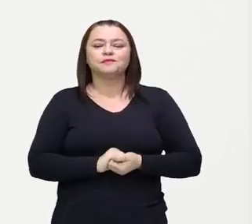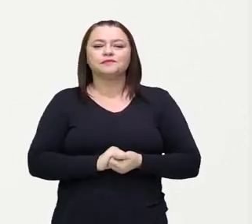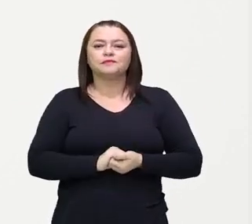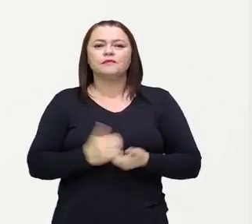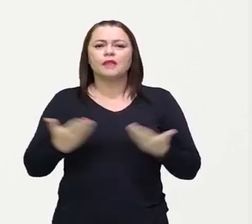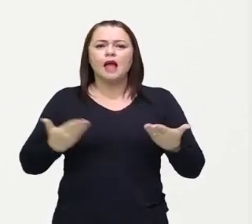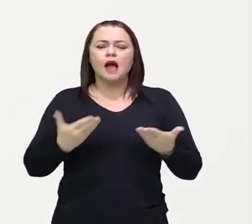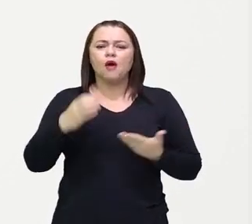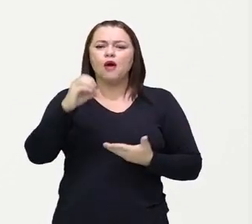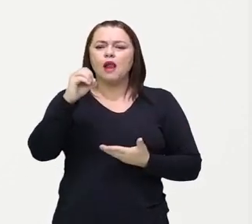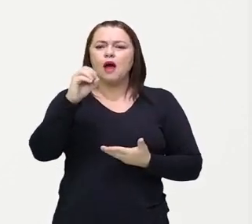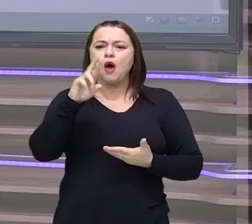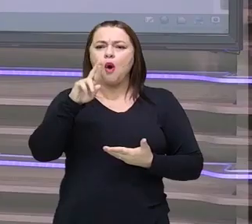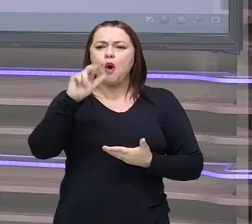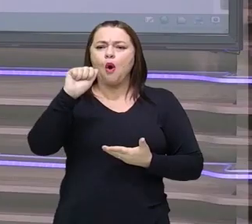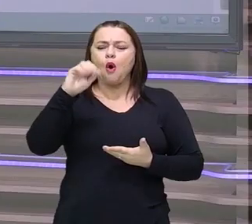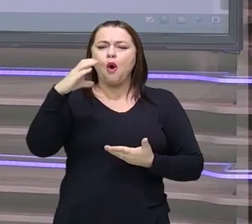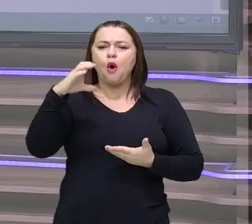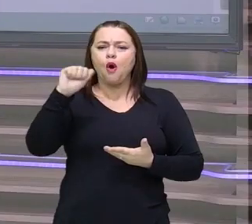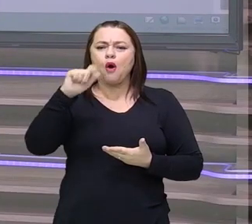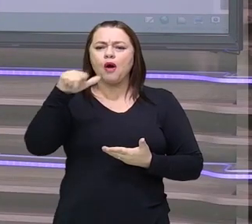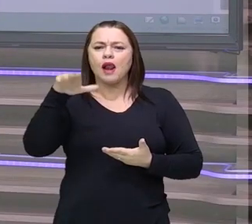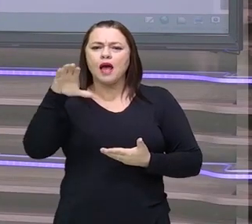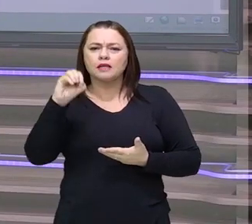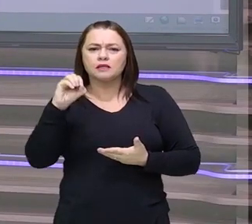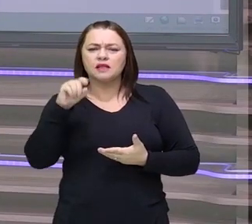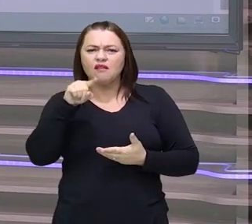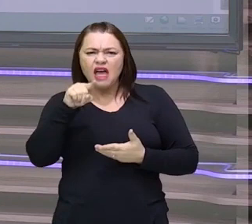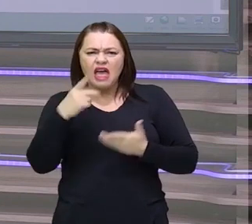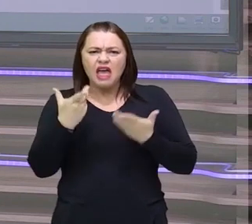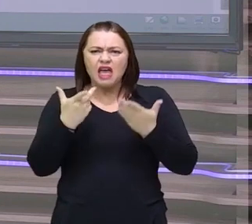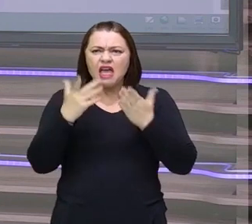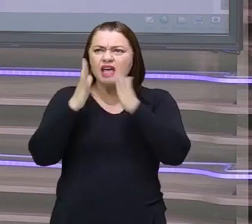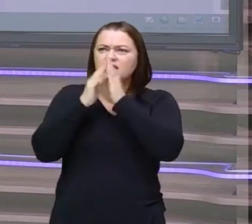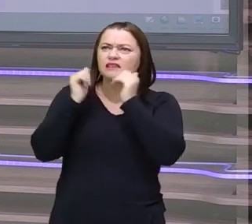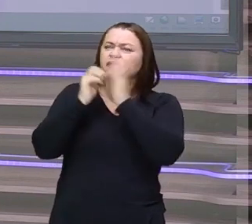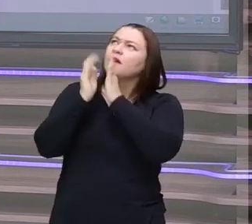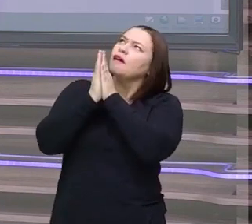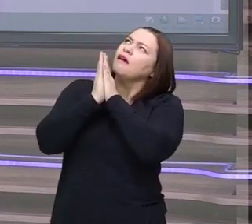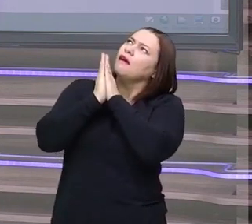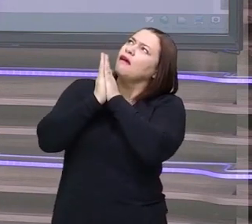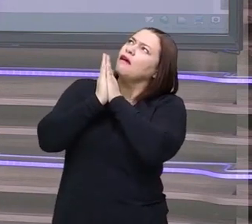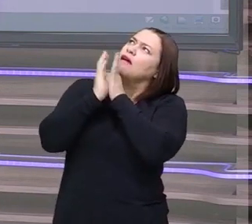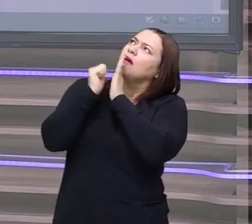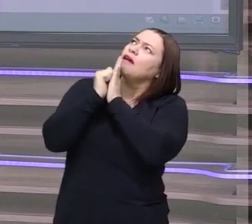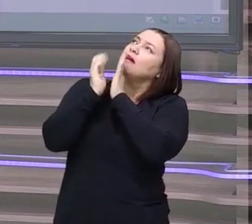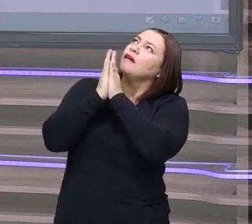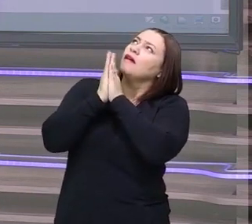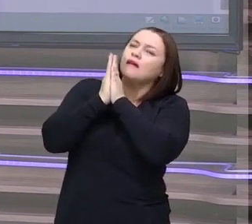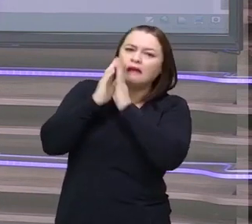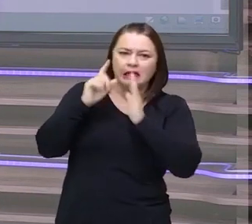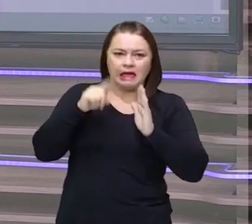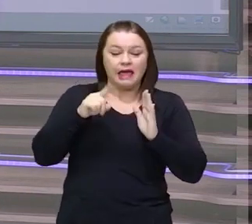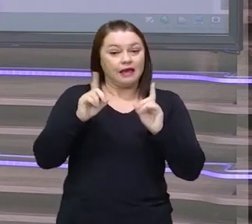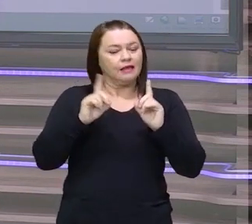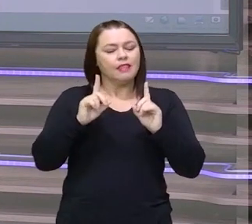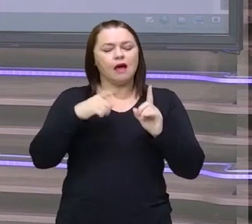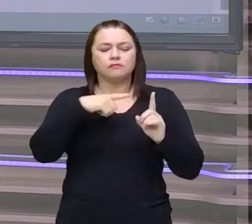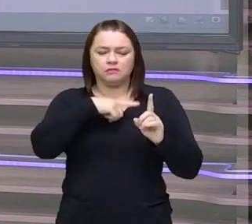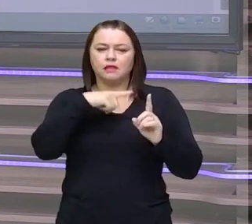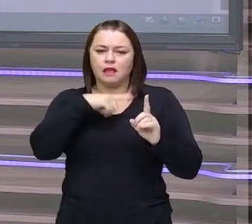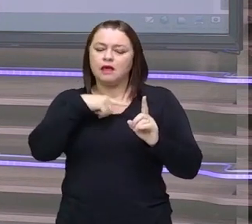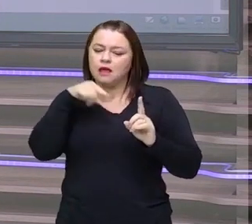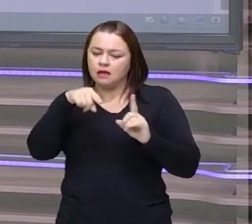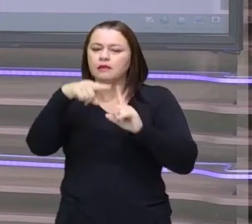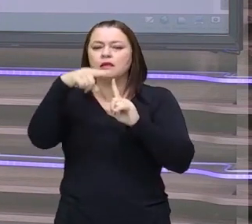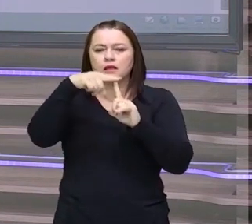Oração. Professora, oração é oração. Ai, meu Deus, eu te peço, Senhor Deus. Não, criança. Nós temos esse tipo de oração,